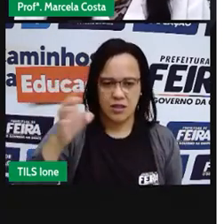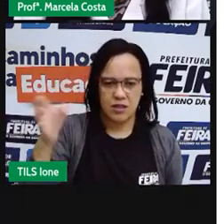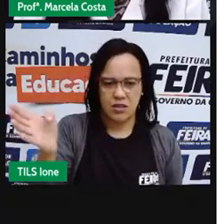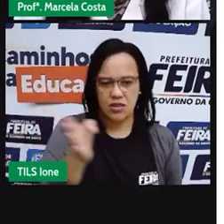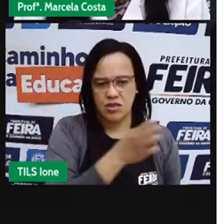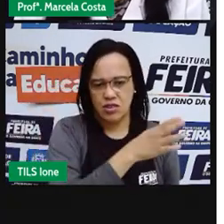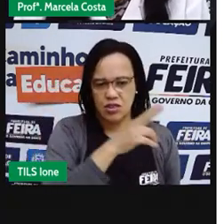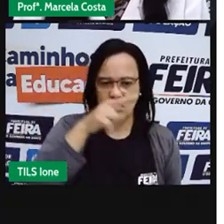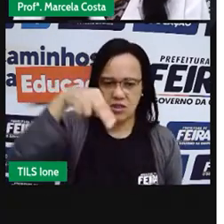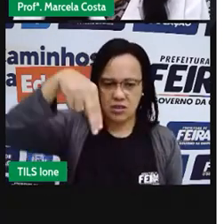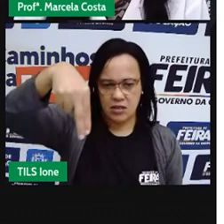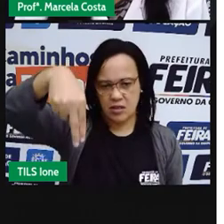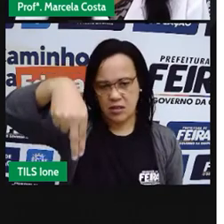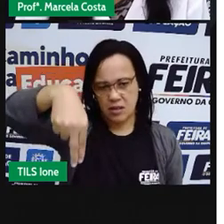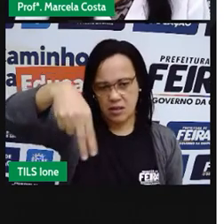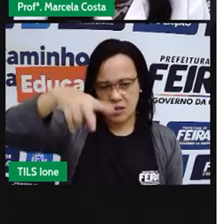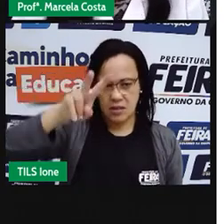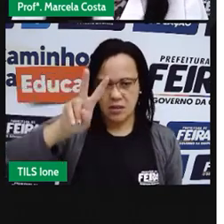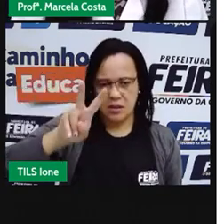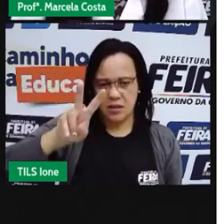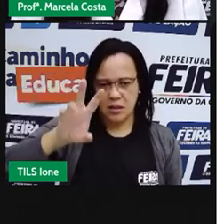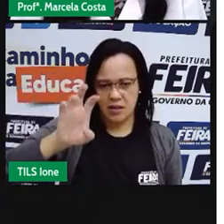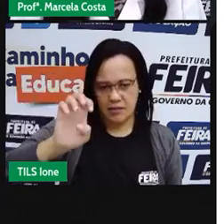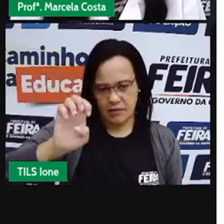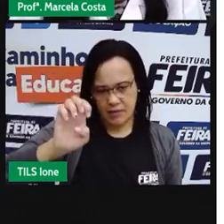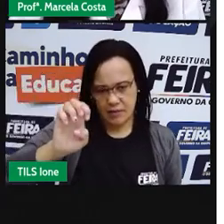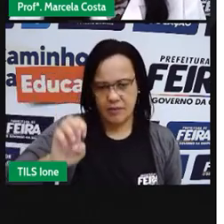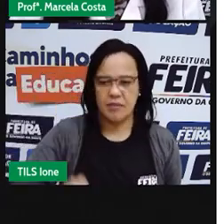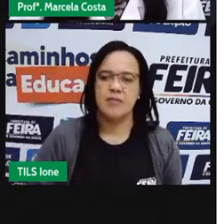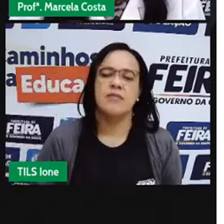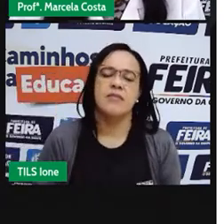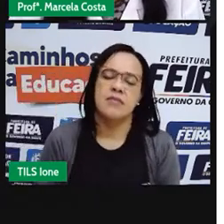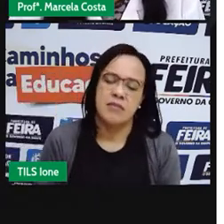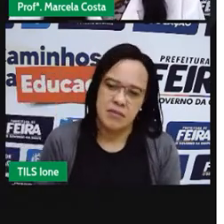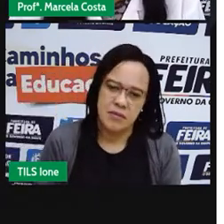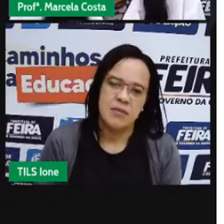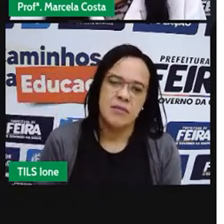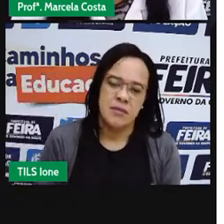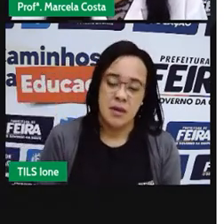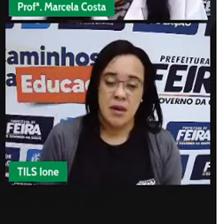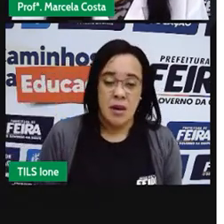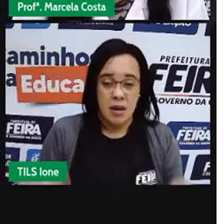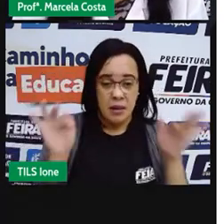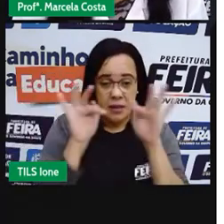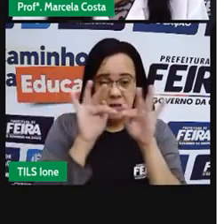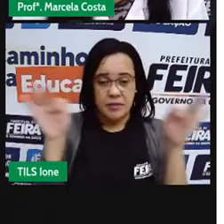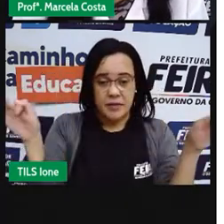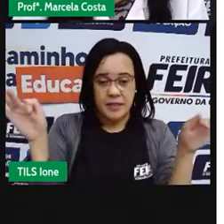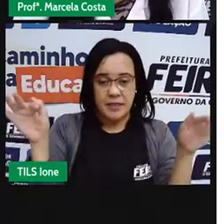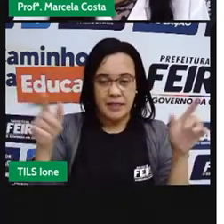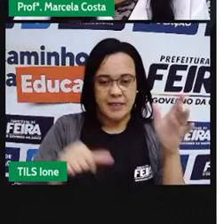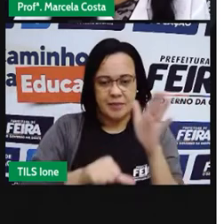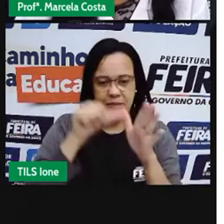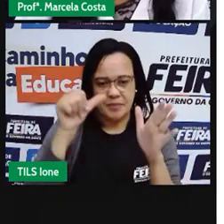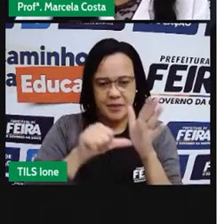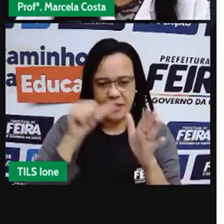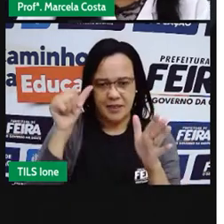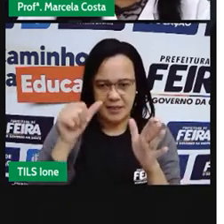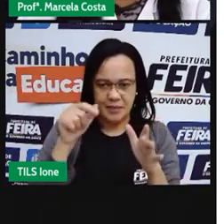Então, é o nome do conto que ele está ali estruturado em uma frase, né? Tem